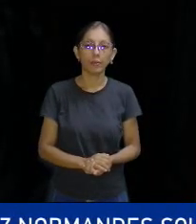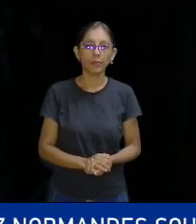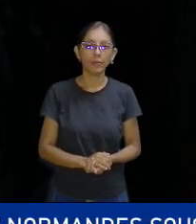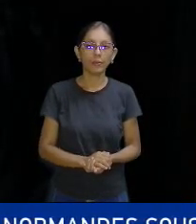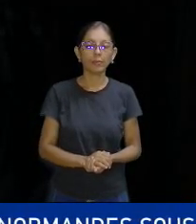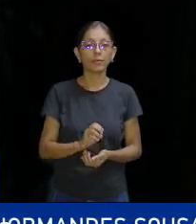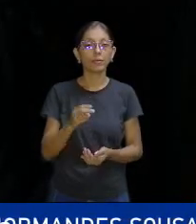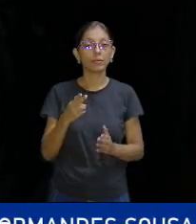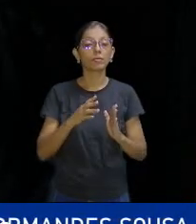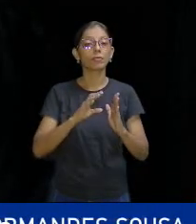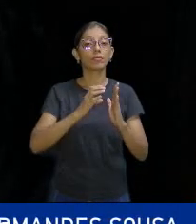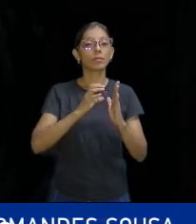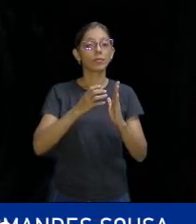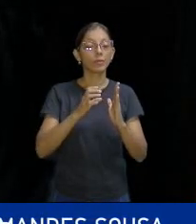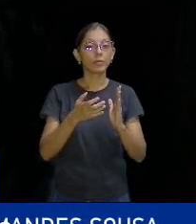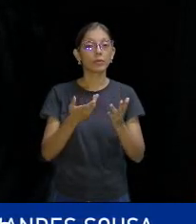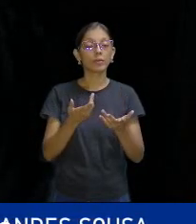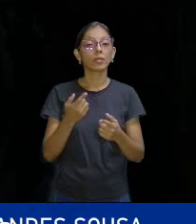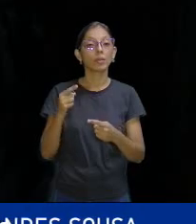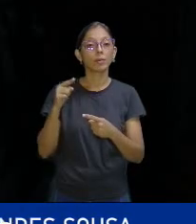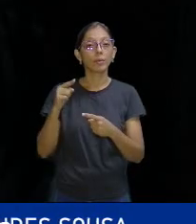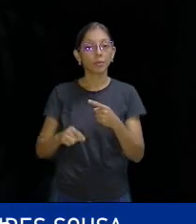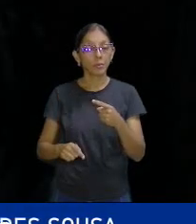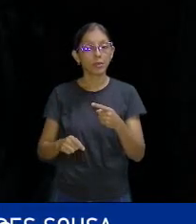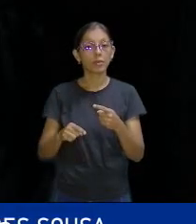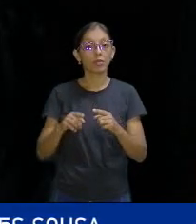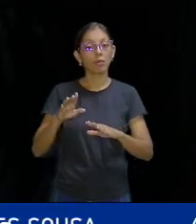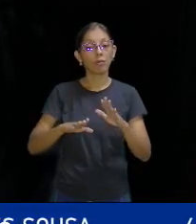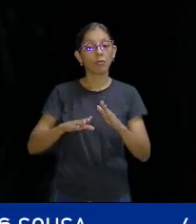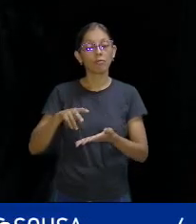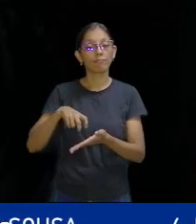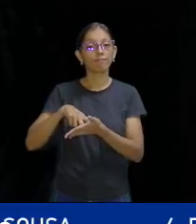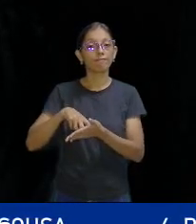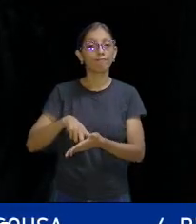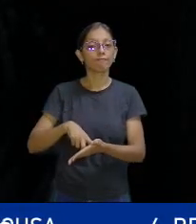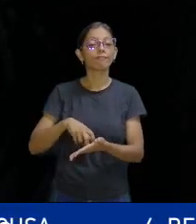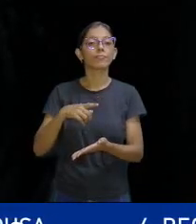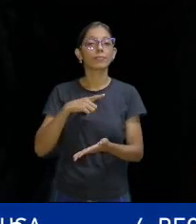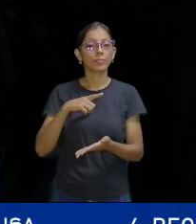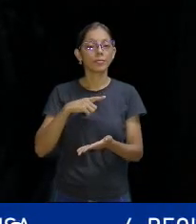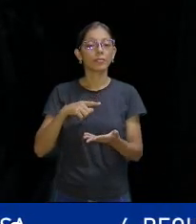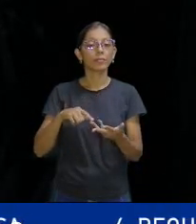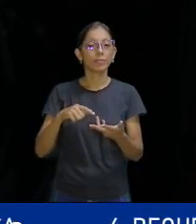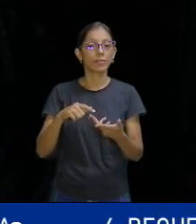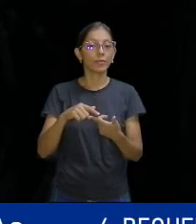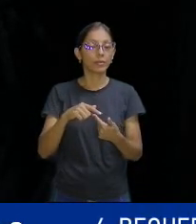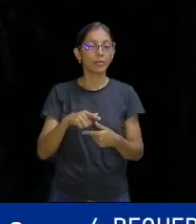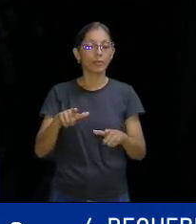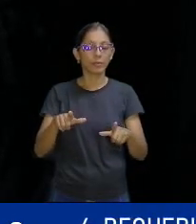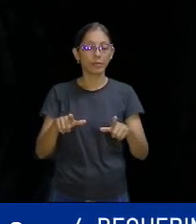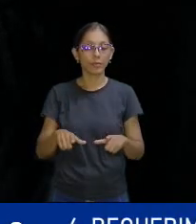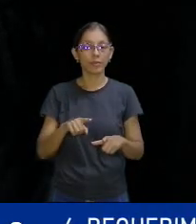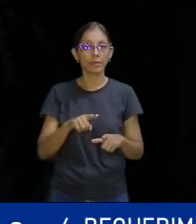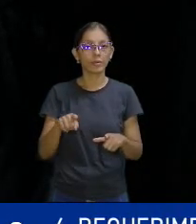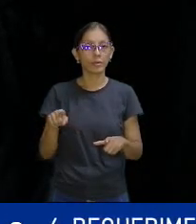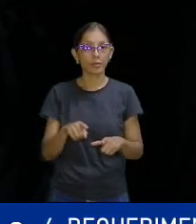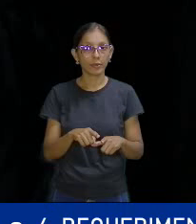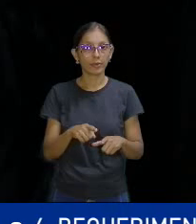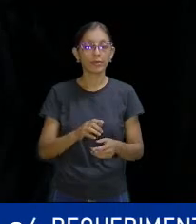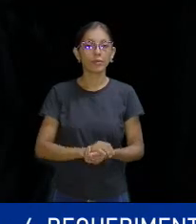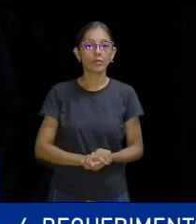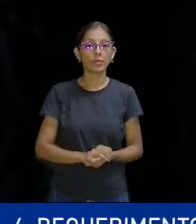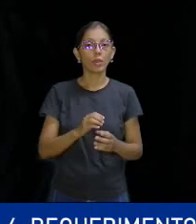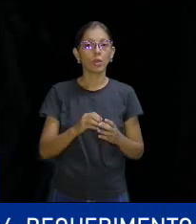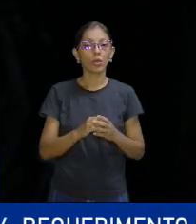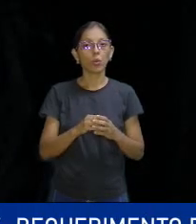órgão partidário, a proibição de emissão de certidões de regularidade e a inabilitação para o recebimento de cotas